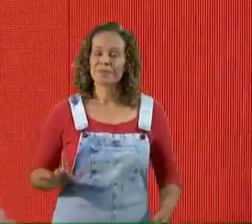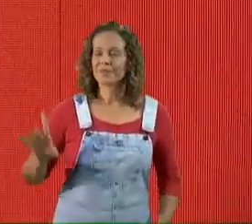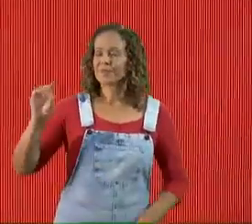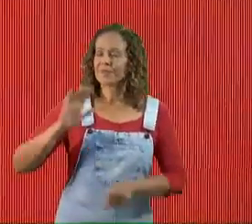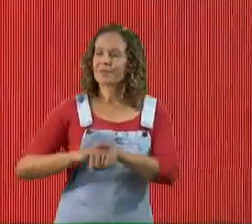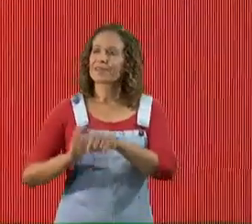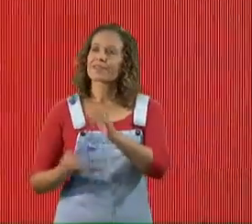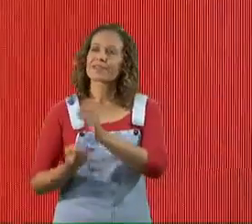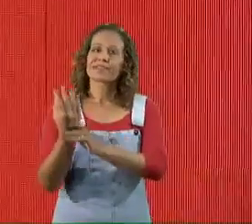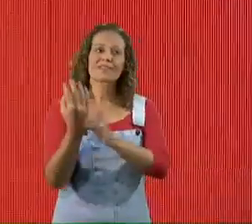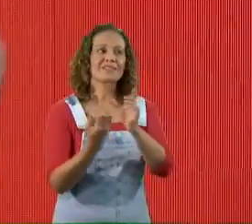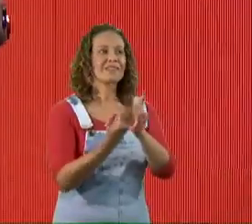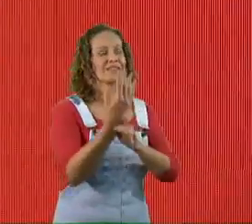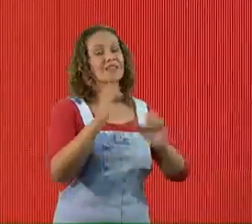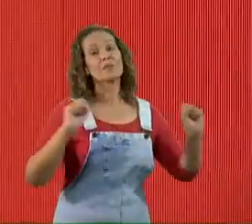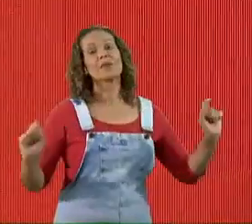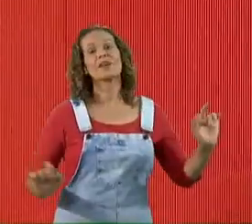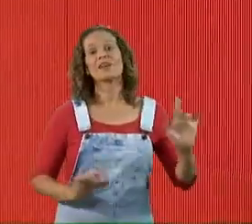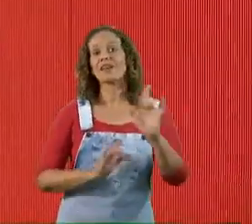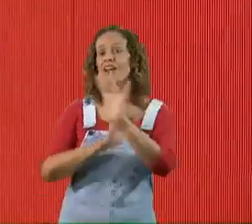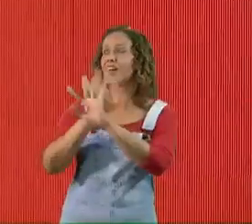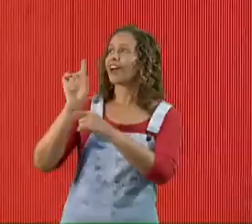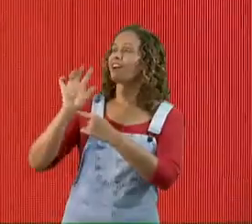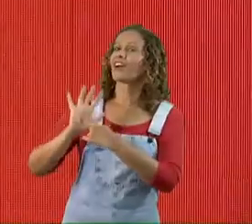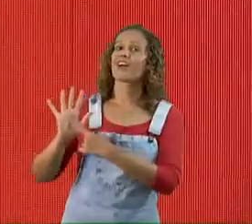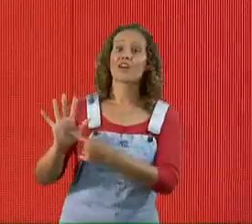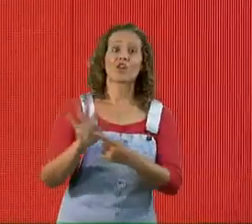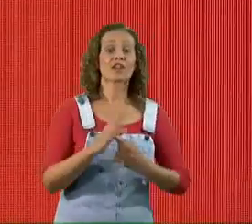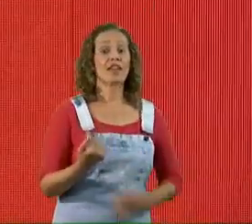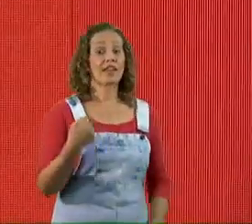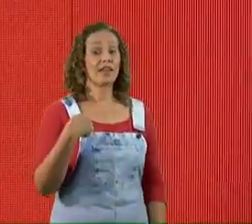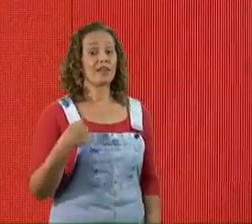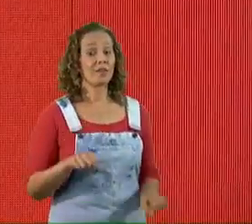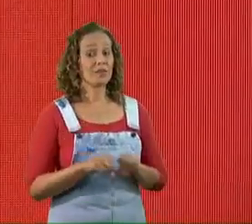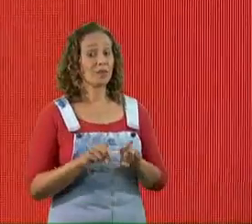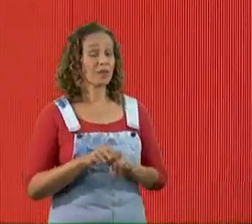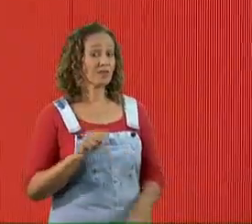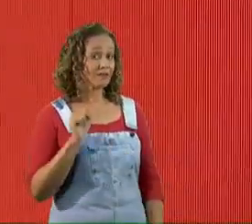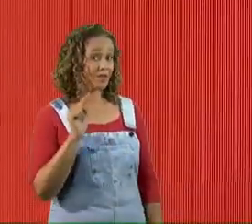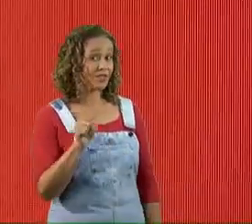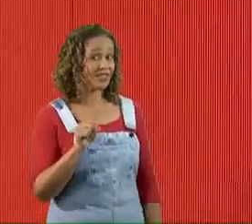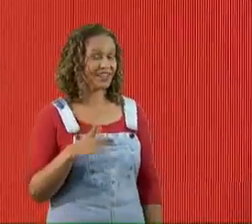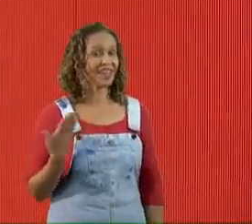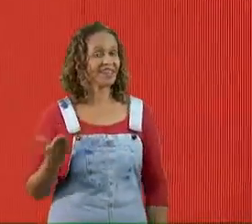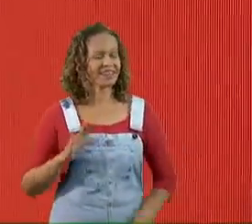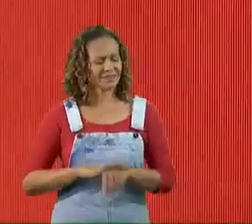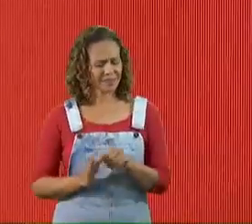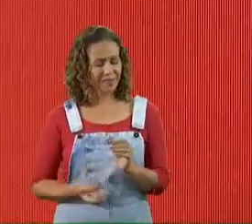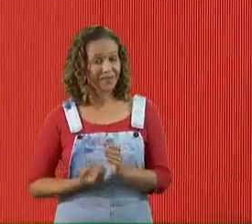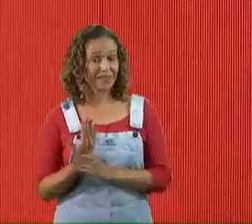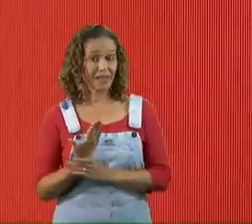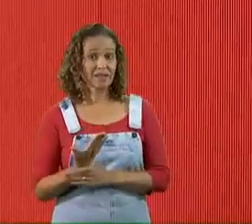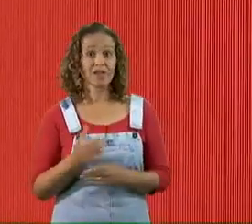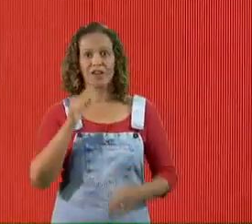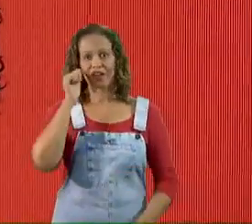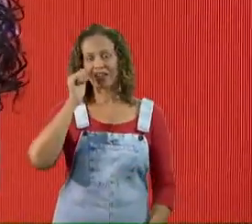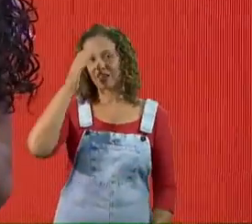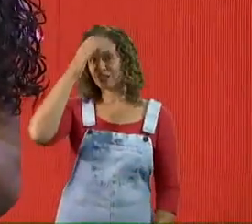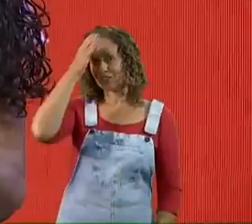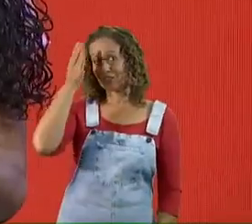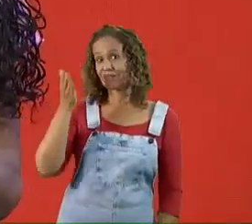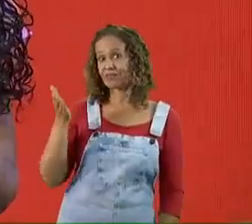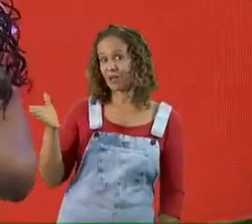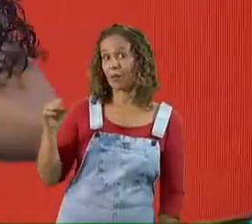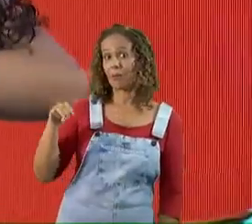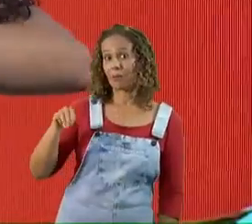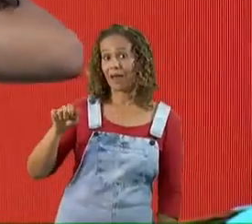para a glória de Deus. Eu e você fomos criados para a glória de Deus. E a tia Marcele deixou aqui uma missão para todos